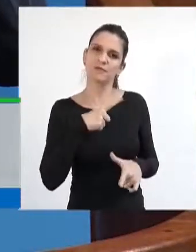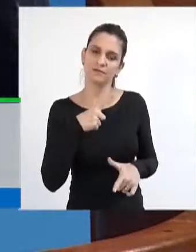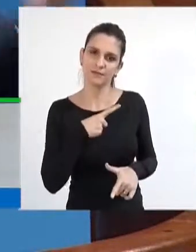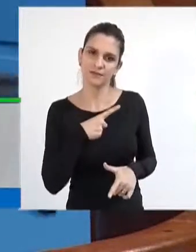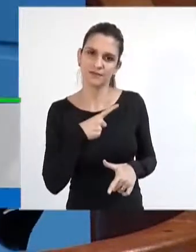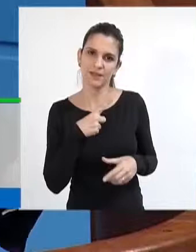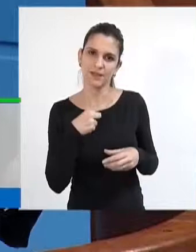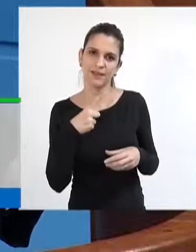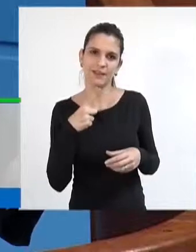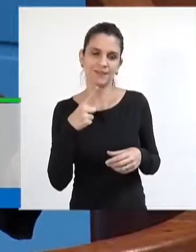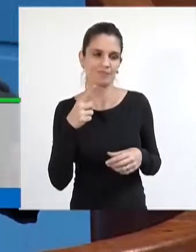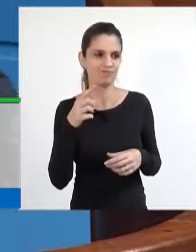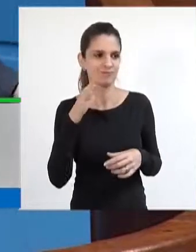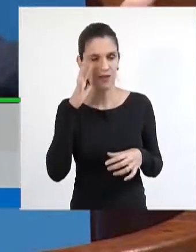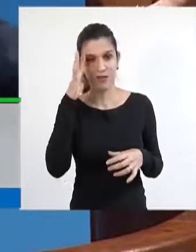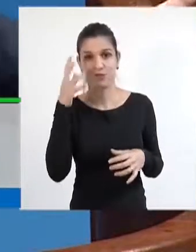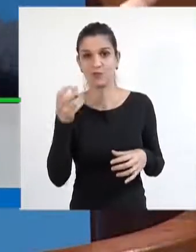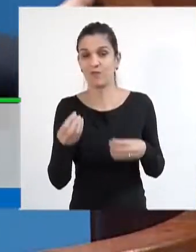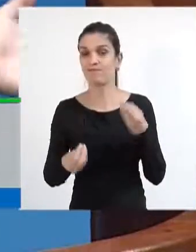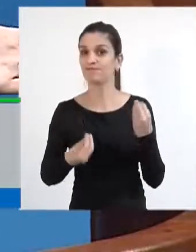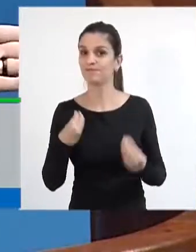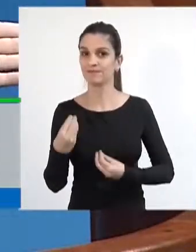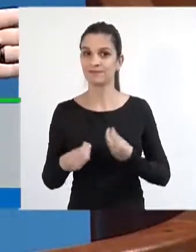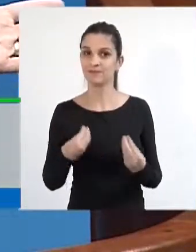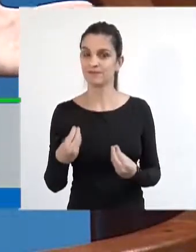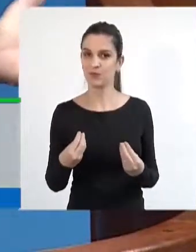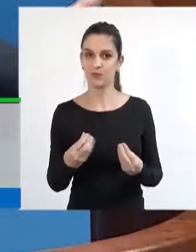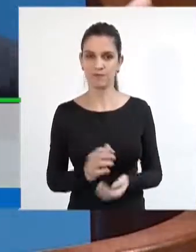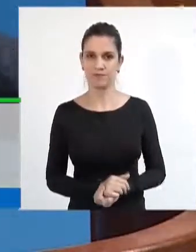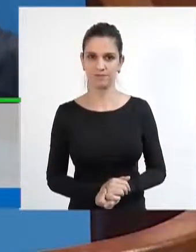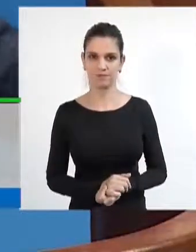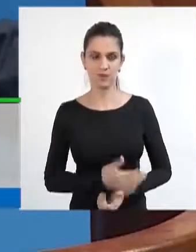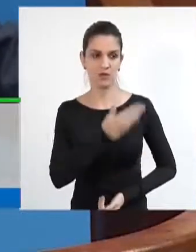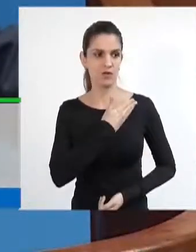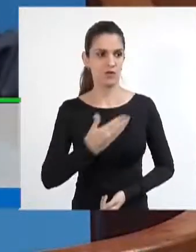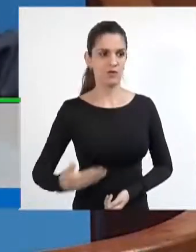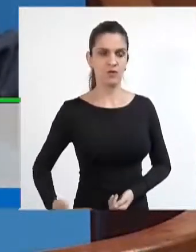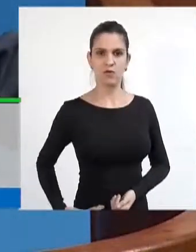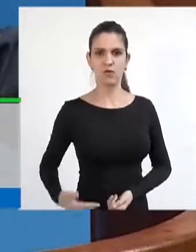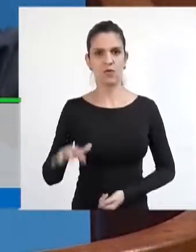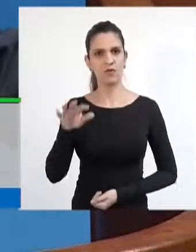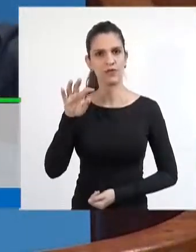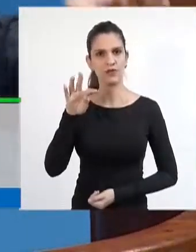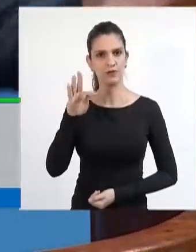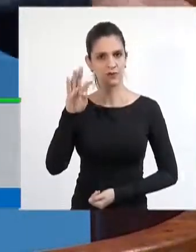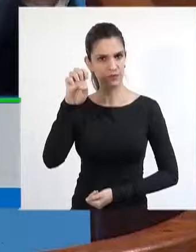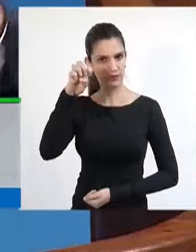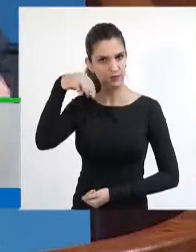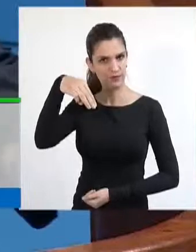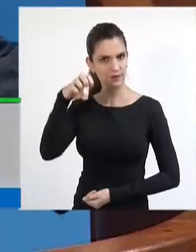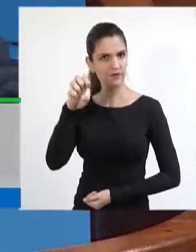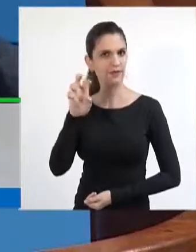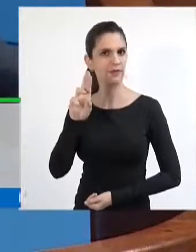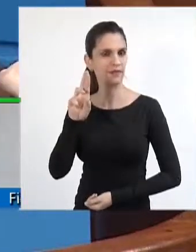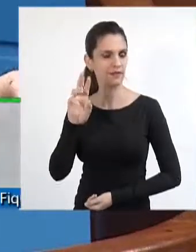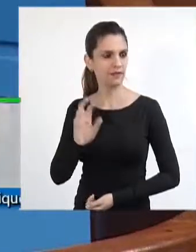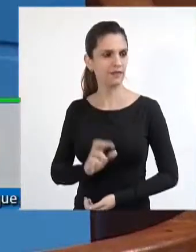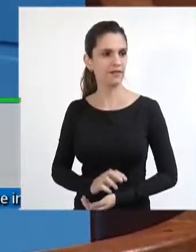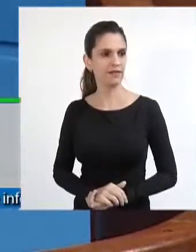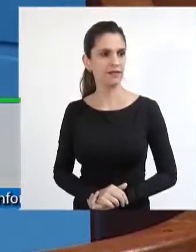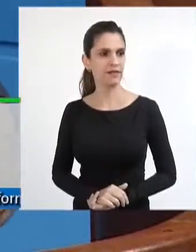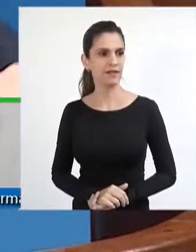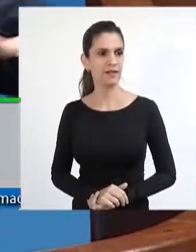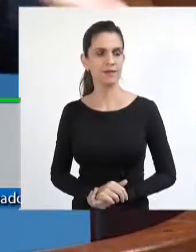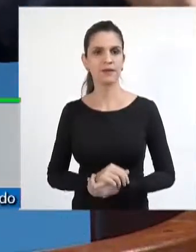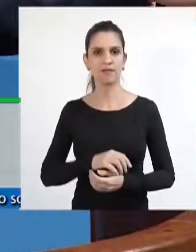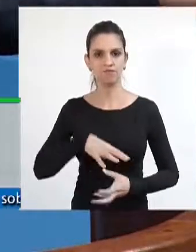ouvimos essa falácia. O governo Temer disse que, fazendo a reforma trabalhista,